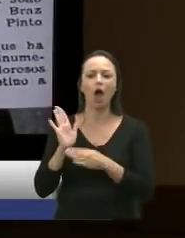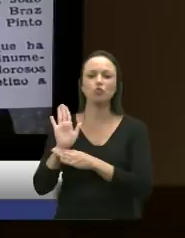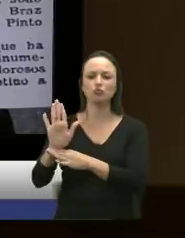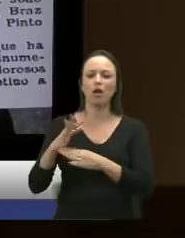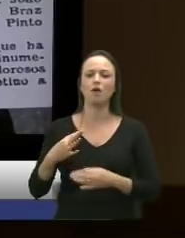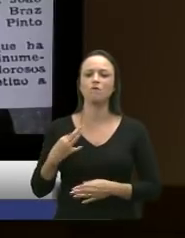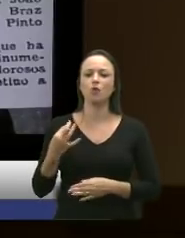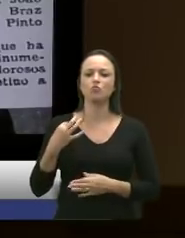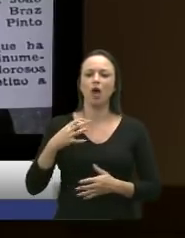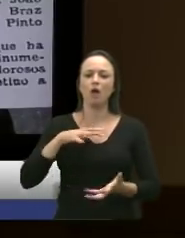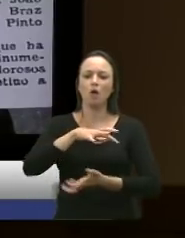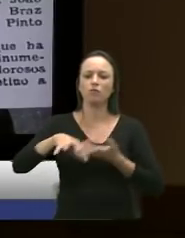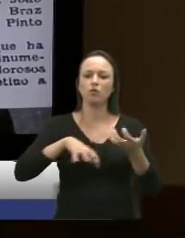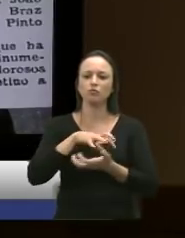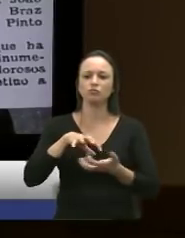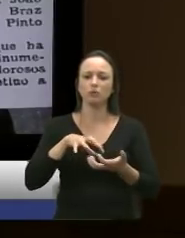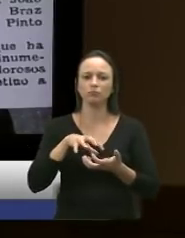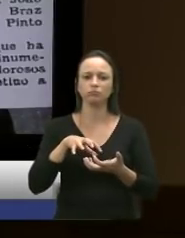voluntário.